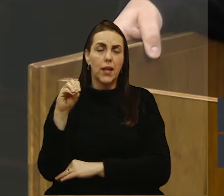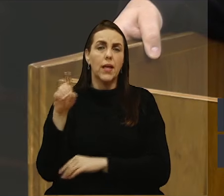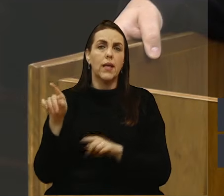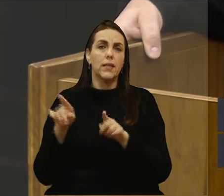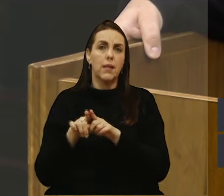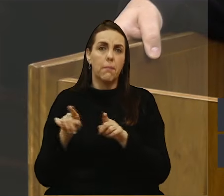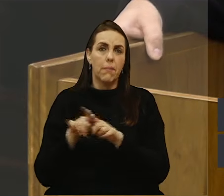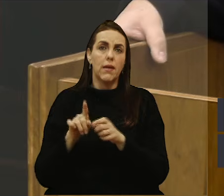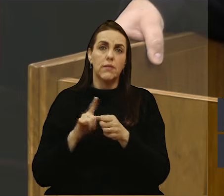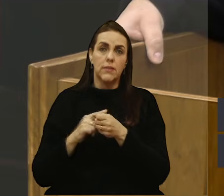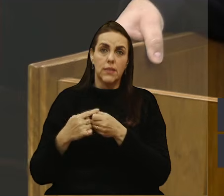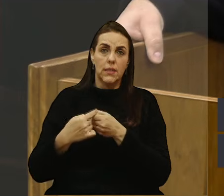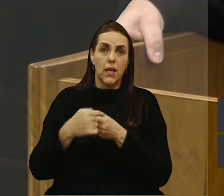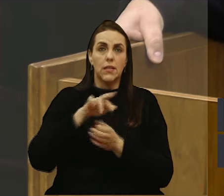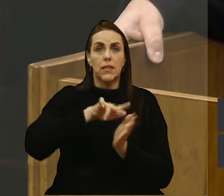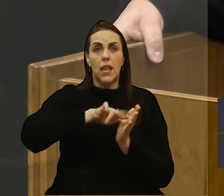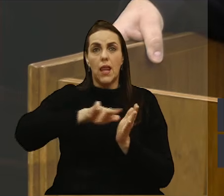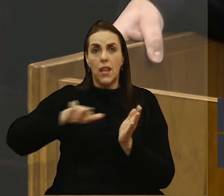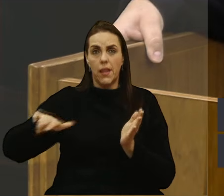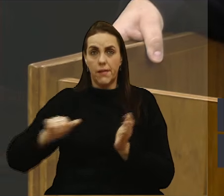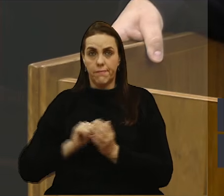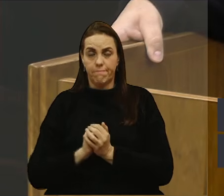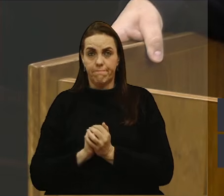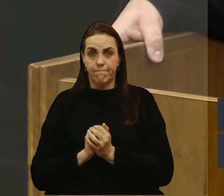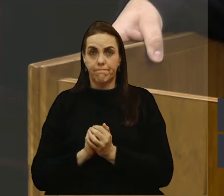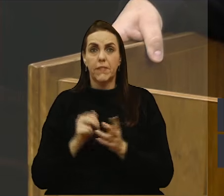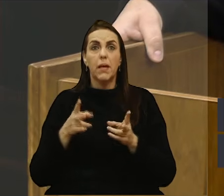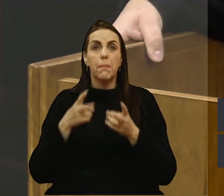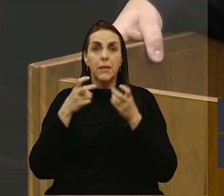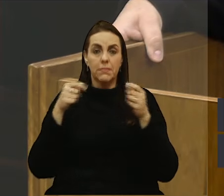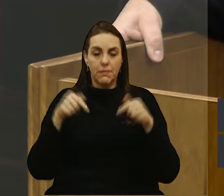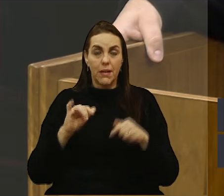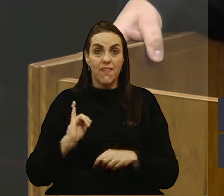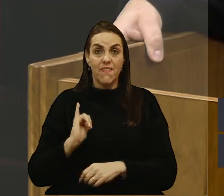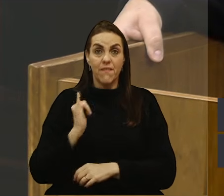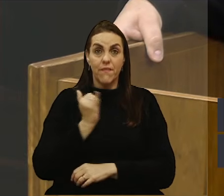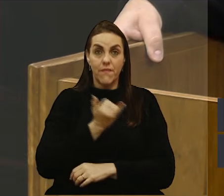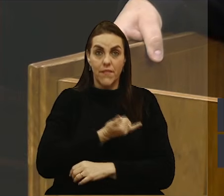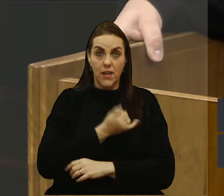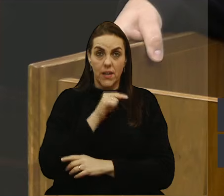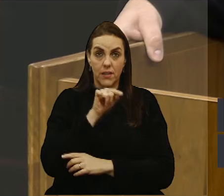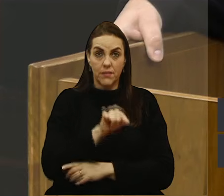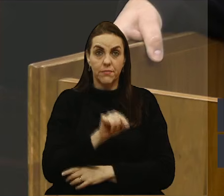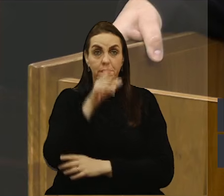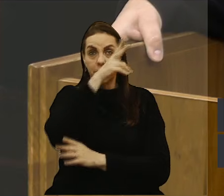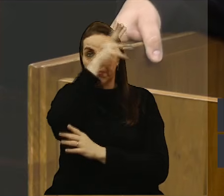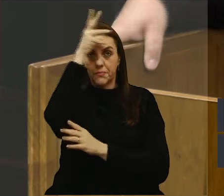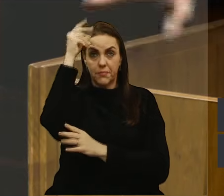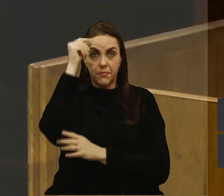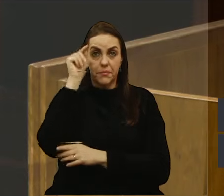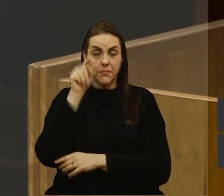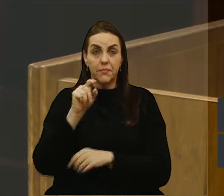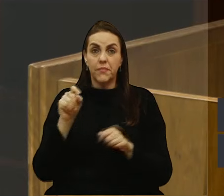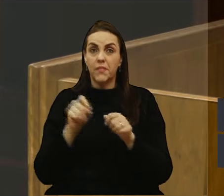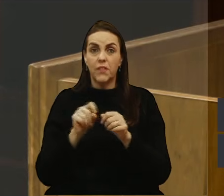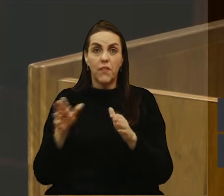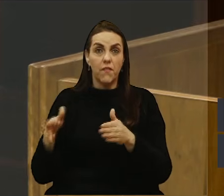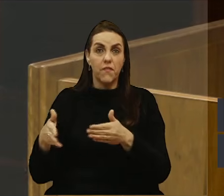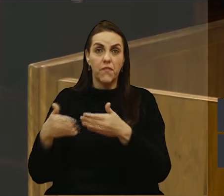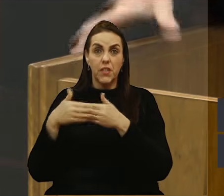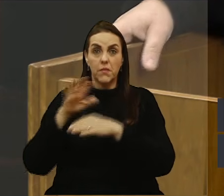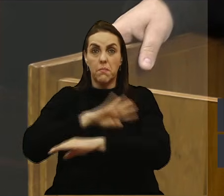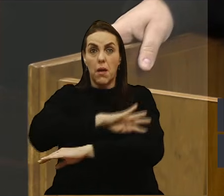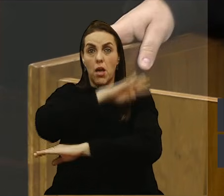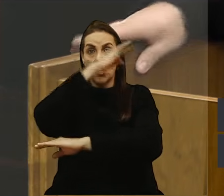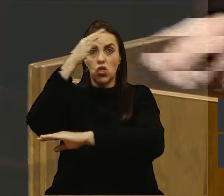em outros municípios. Olhando para o município de Vacaria, o prefeito, em estado de calamidade, fechou um ginásio e está